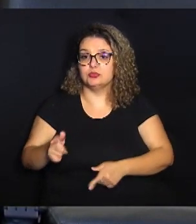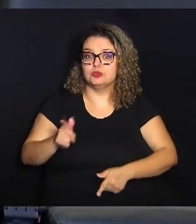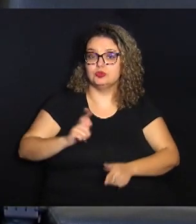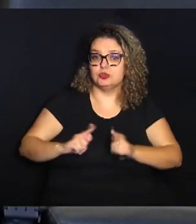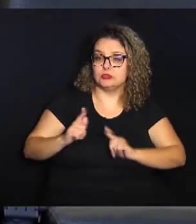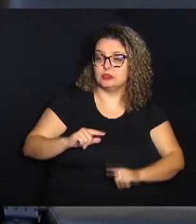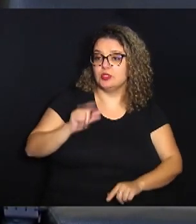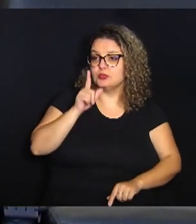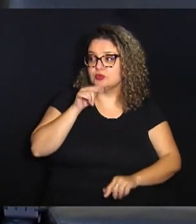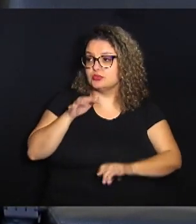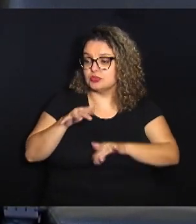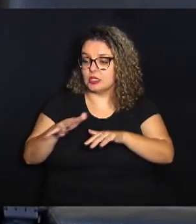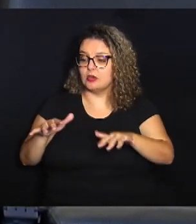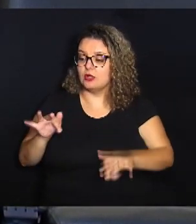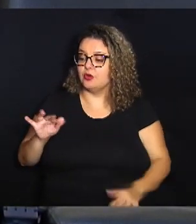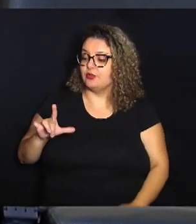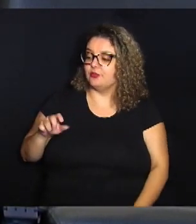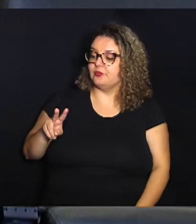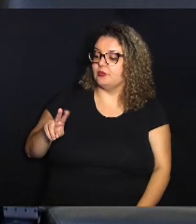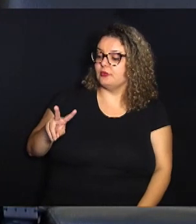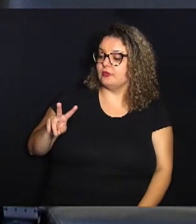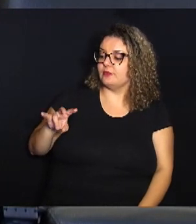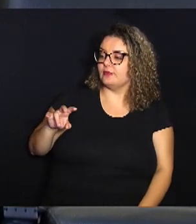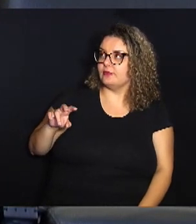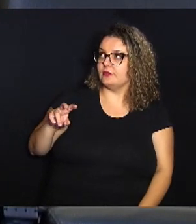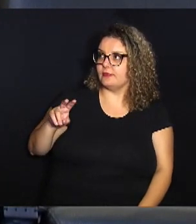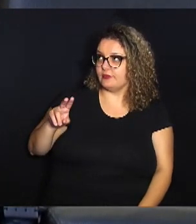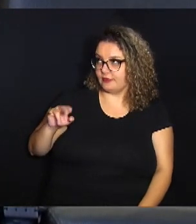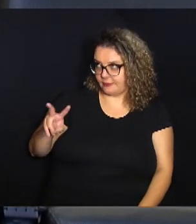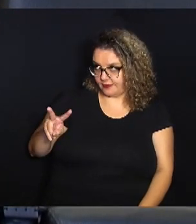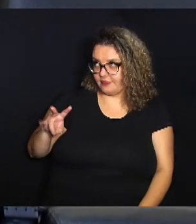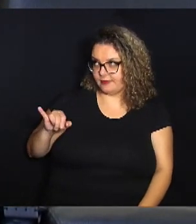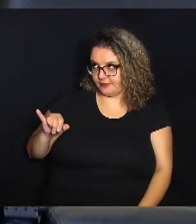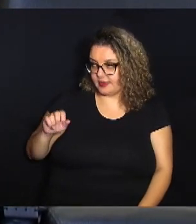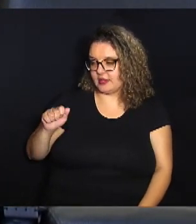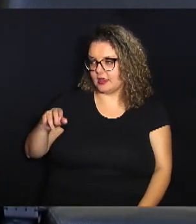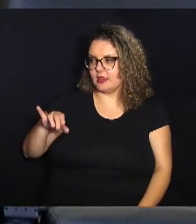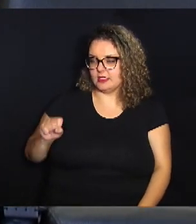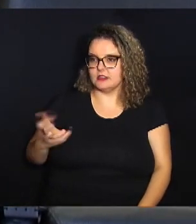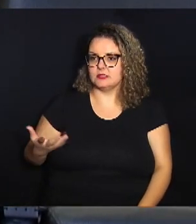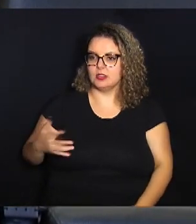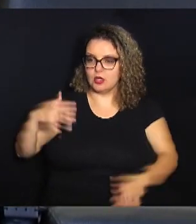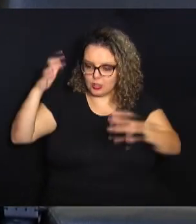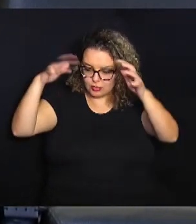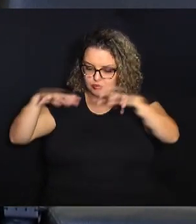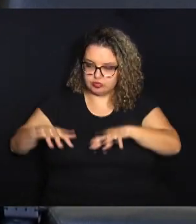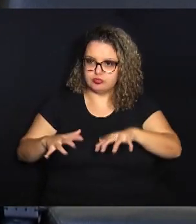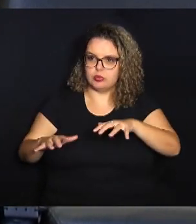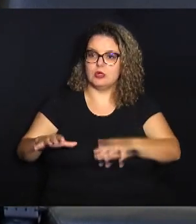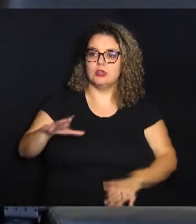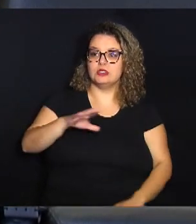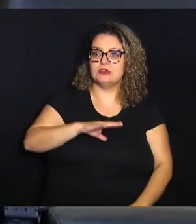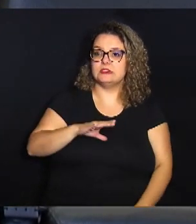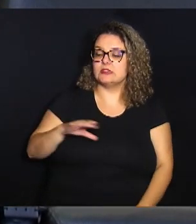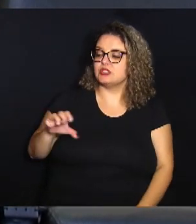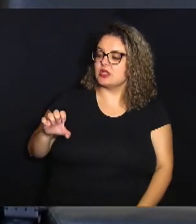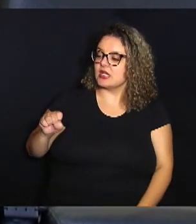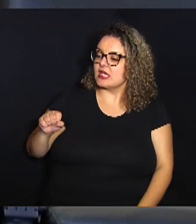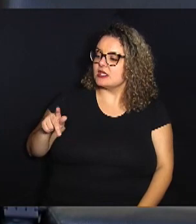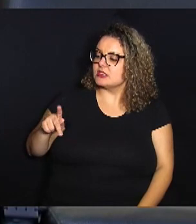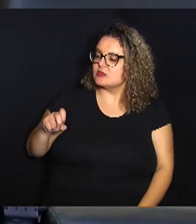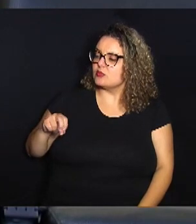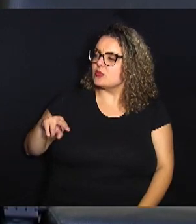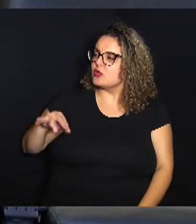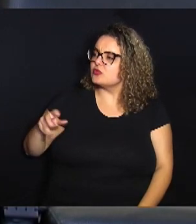pluviais para fim de controle de enchentes e alagamentos, que é conhecido como Cidade Esponja. Como